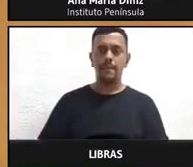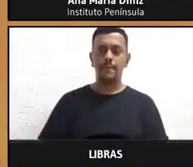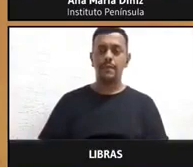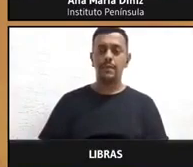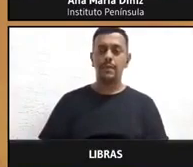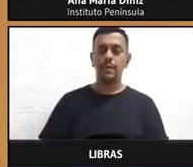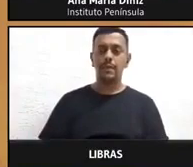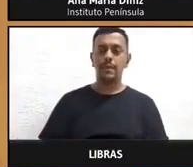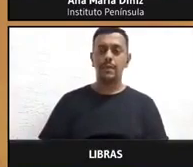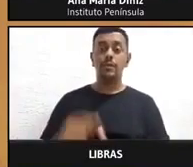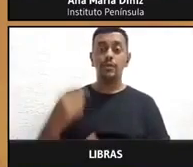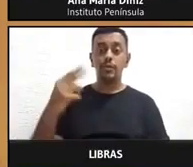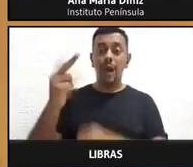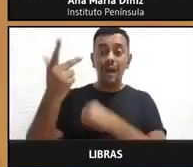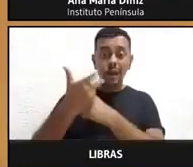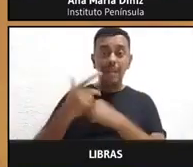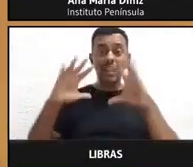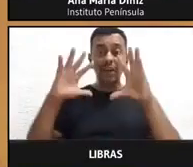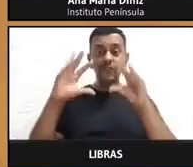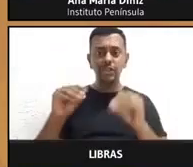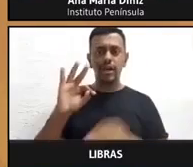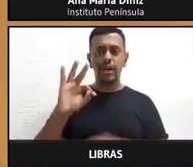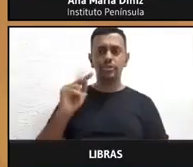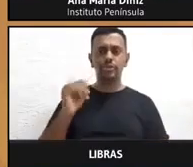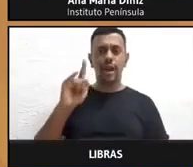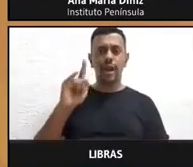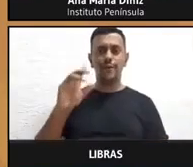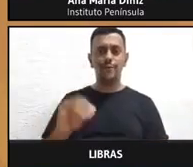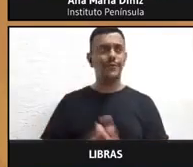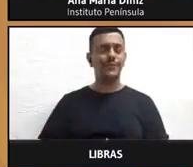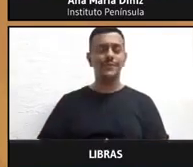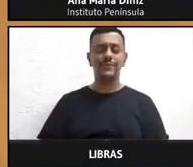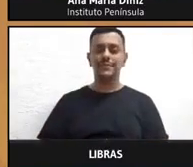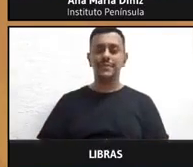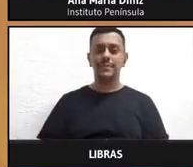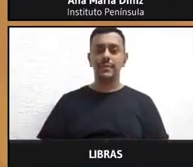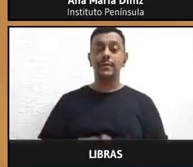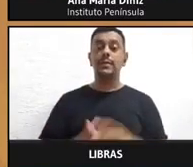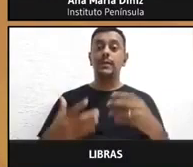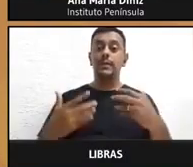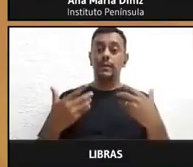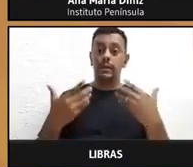Bem, há alunos que têm um perfil muito